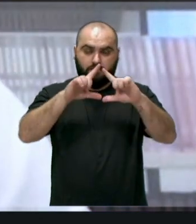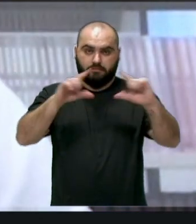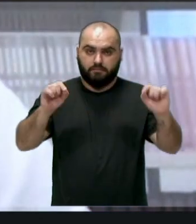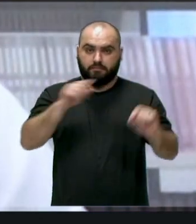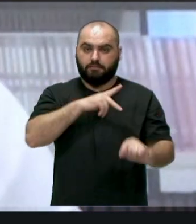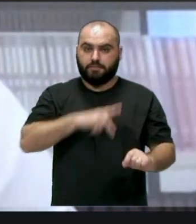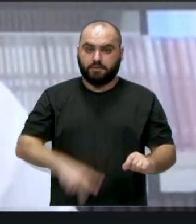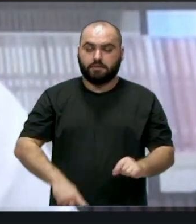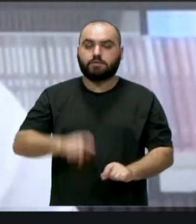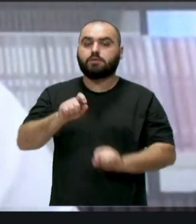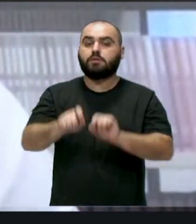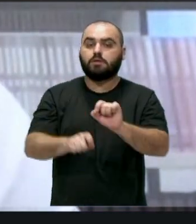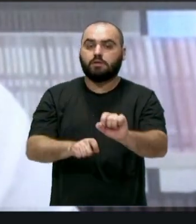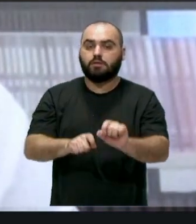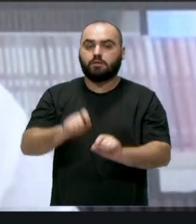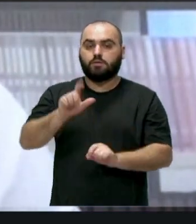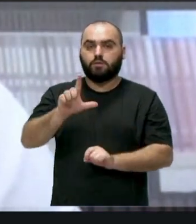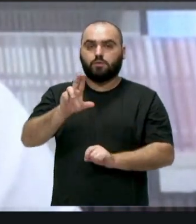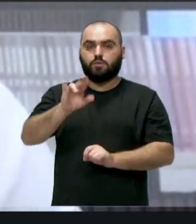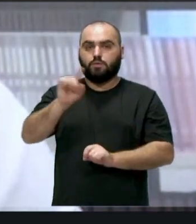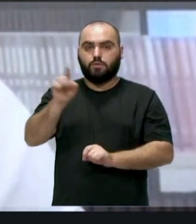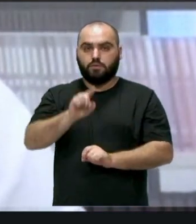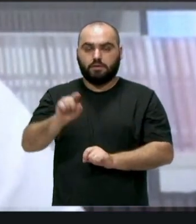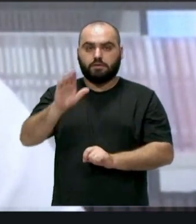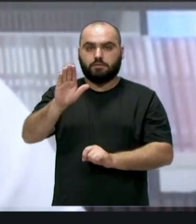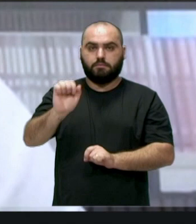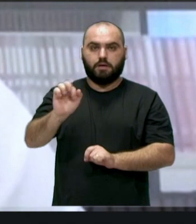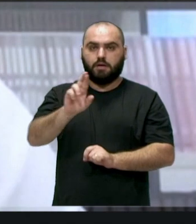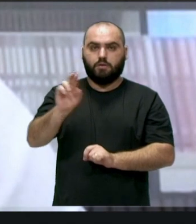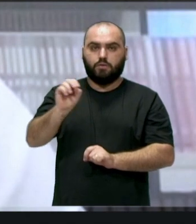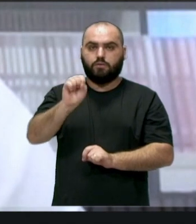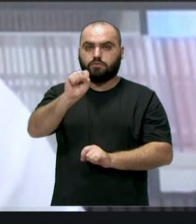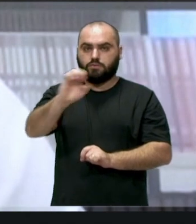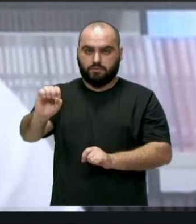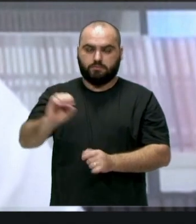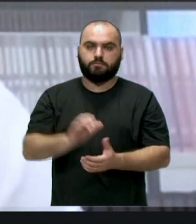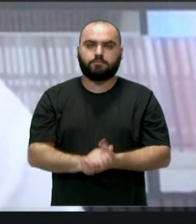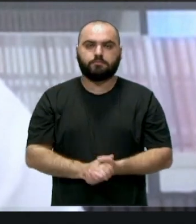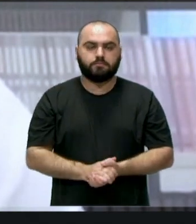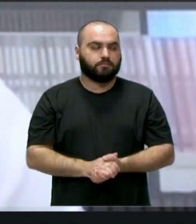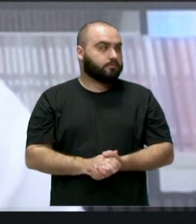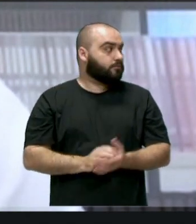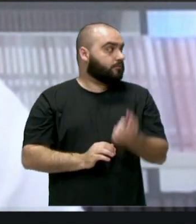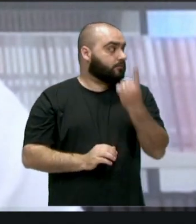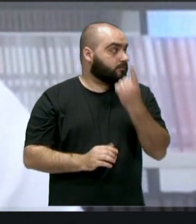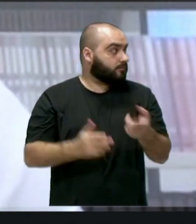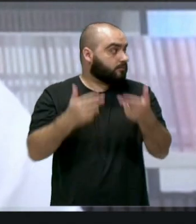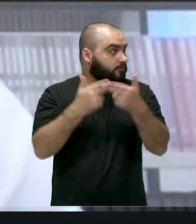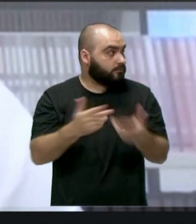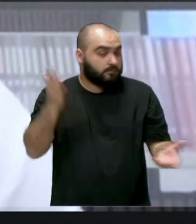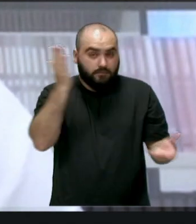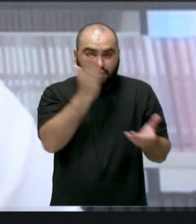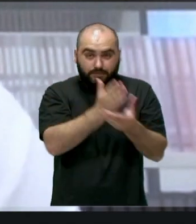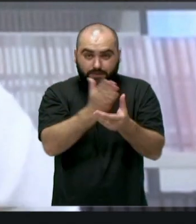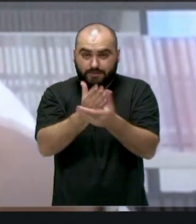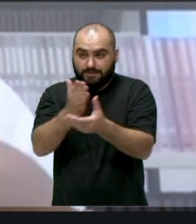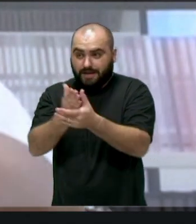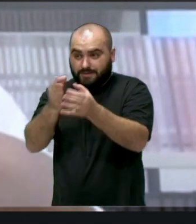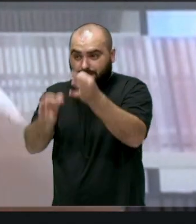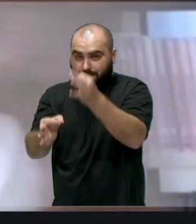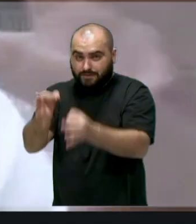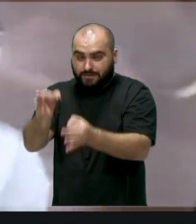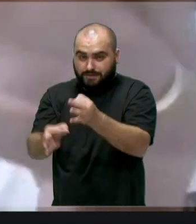presidência do ministro Luiz Roberto Barroso. Então, uma coisa são os processos judiciais eleitorais,